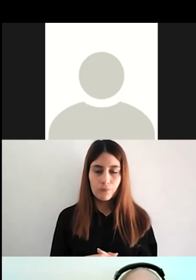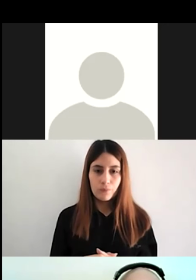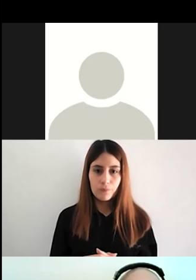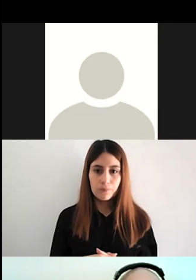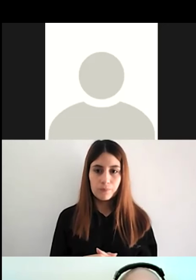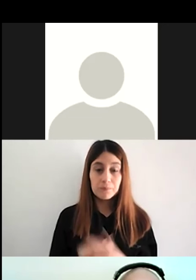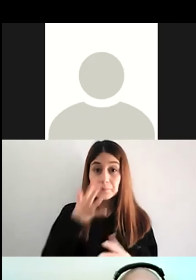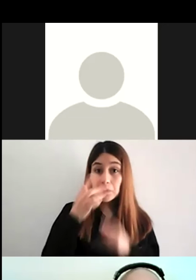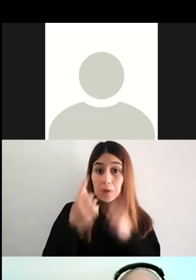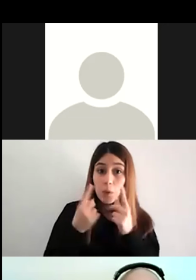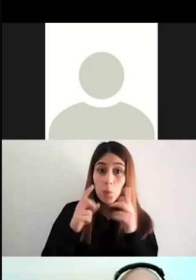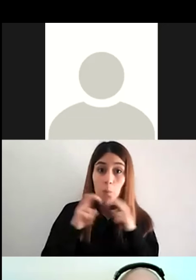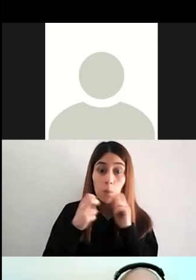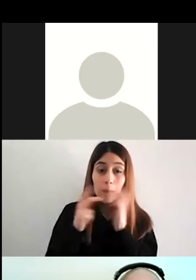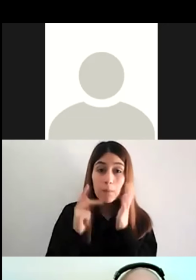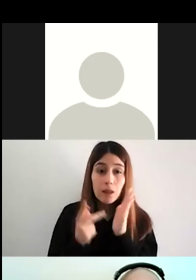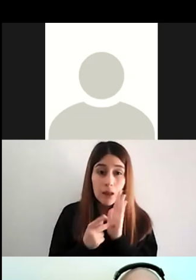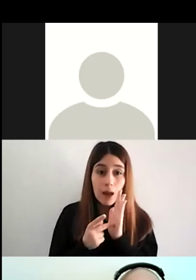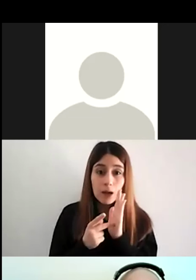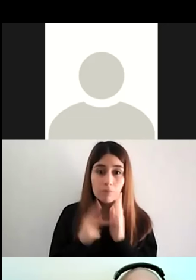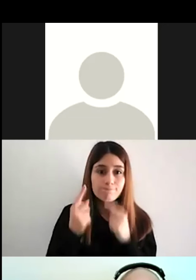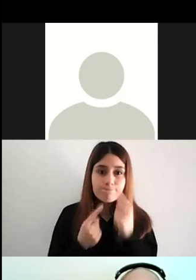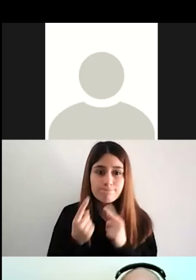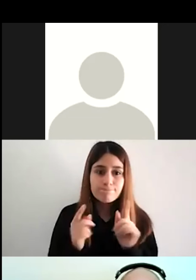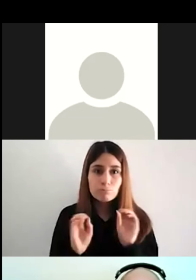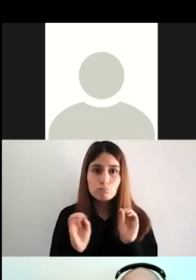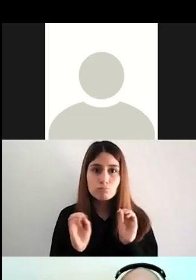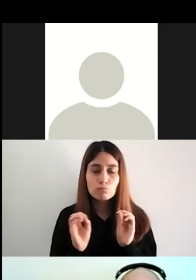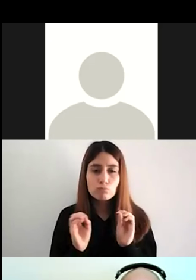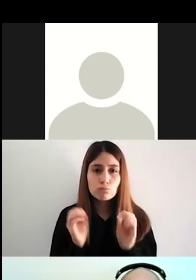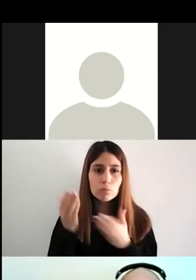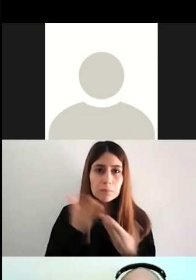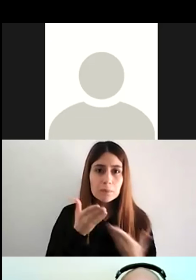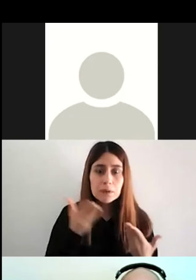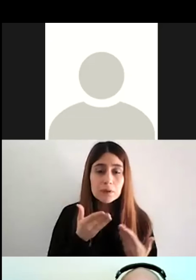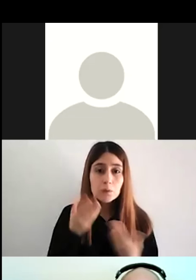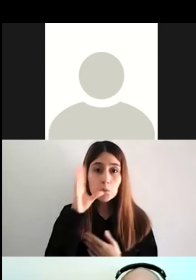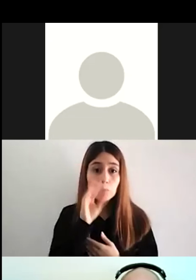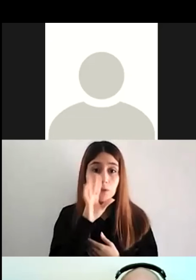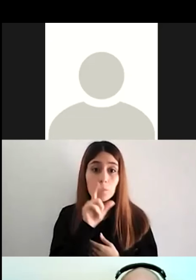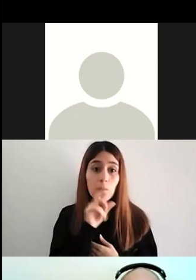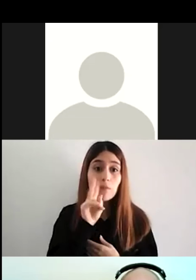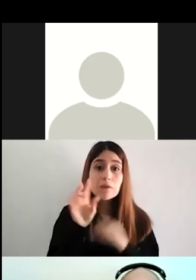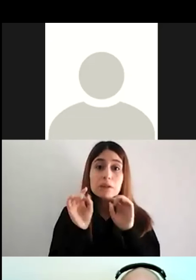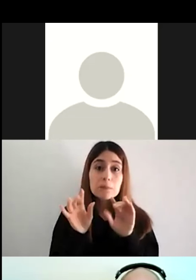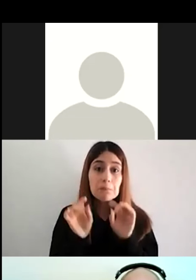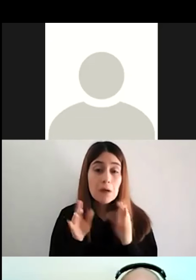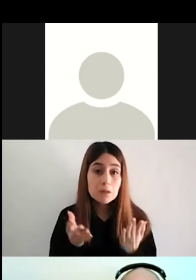Parece-me que há aqui algum problema técnico, não está a rodar a apresentação. Não sei se podem ver o que se passa.